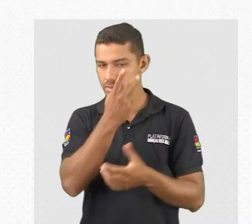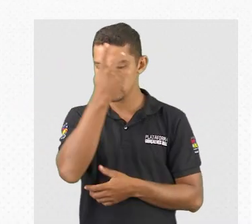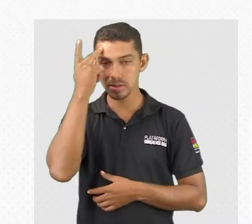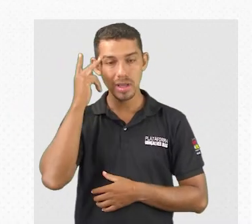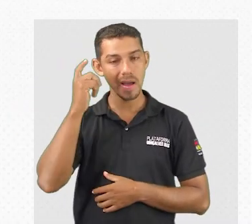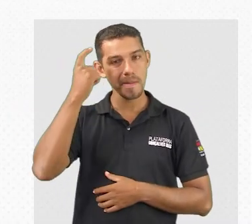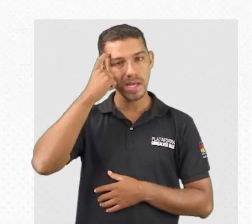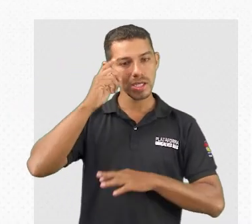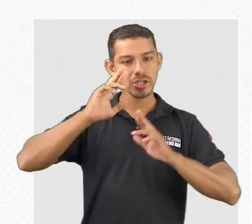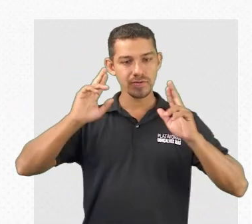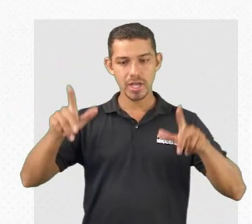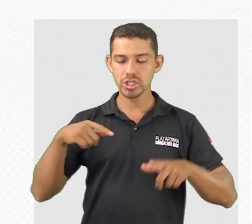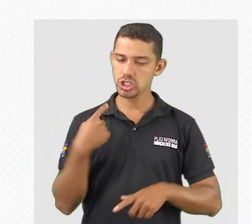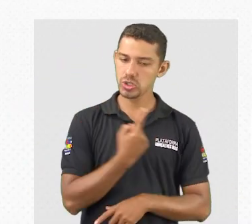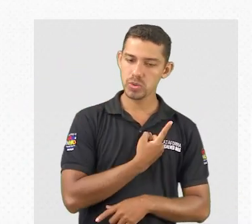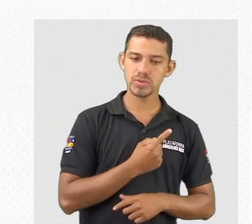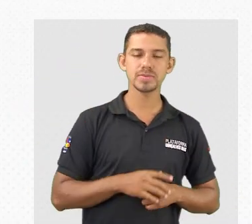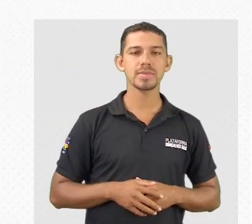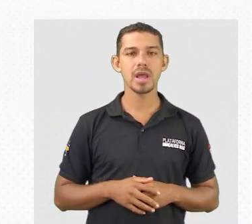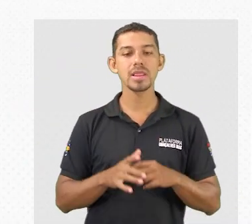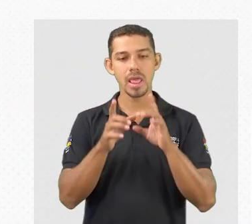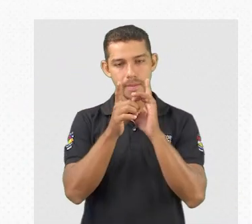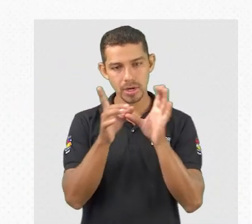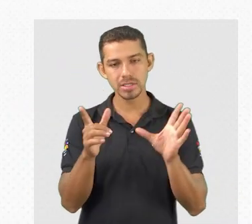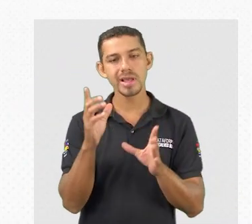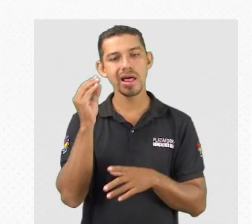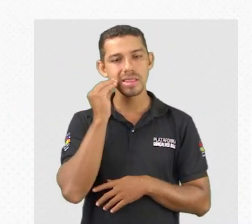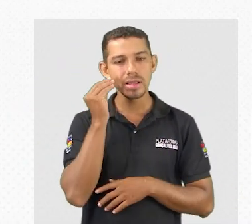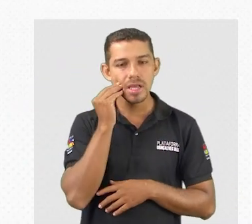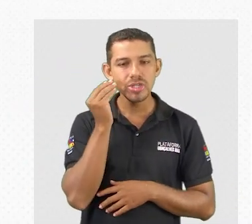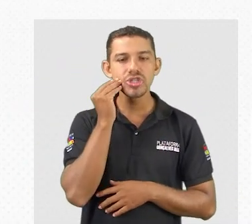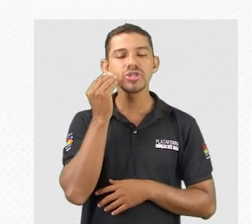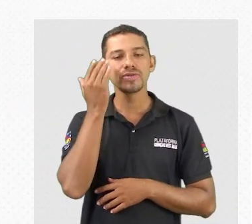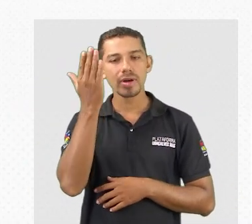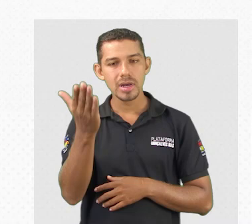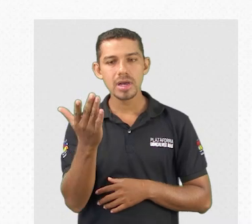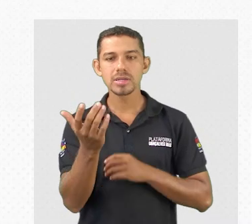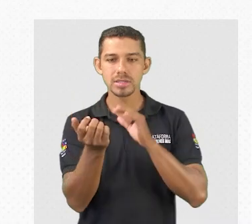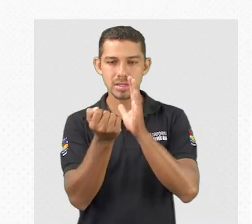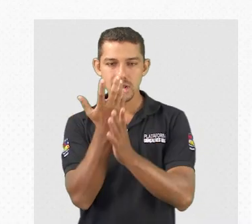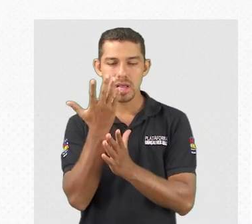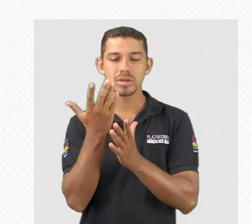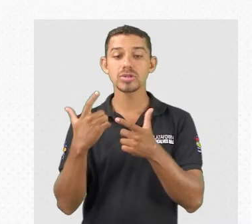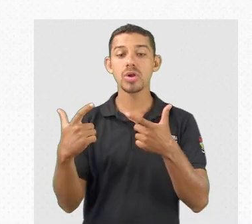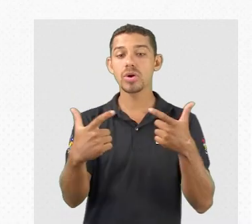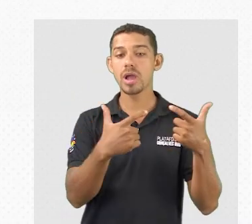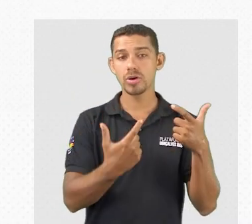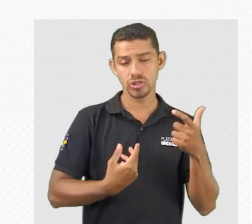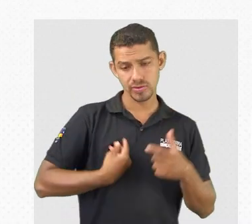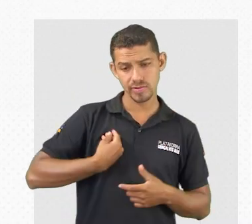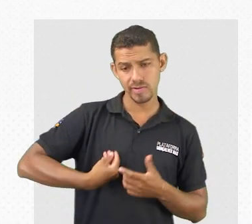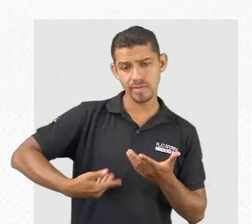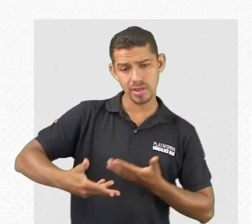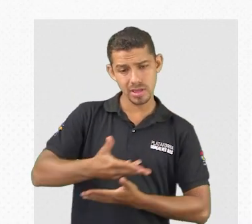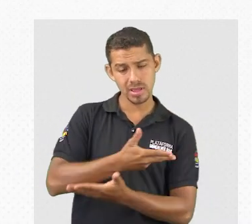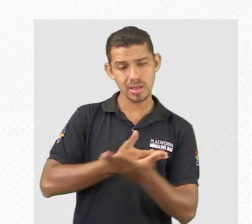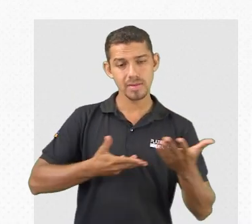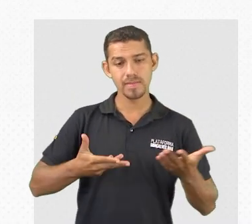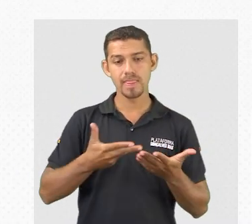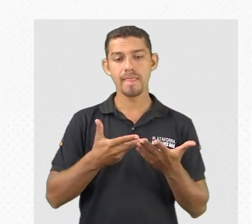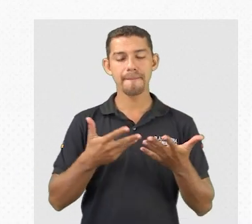pensam diferente de nós. E democracia é isso. É a tentativa de criar um espaço de convívio, ainda